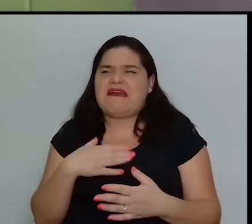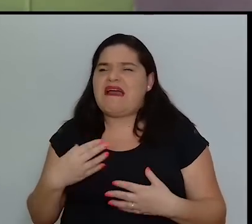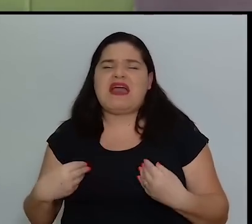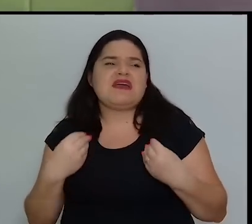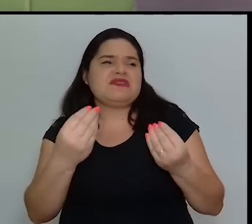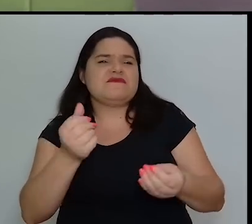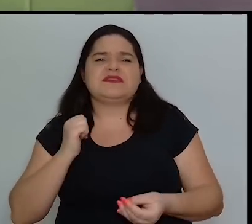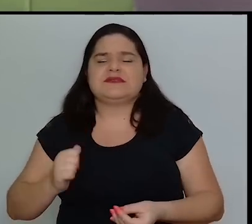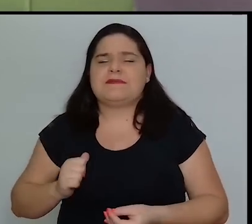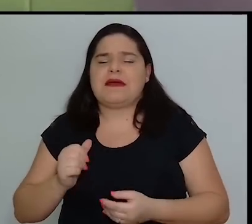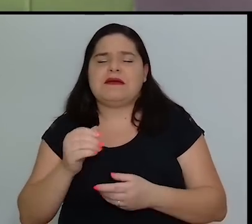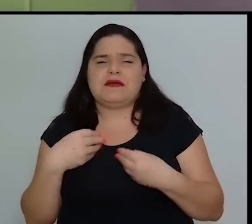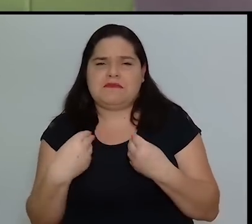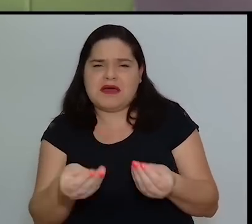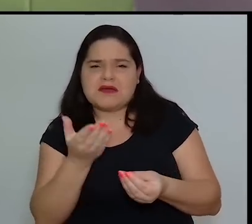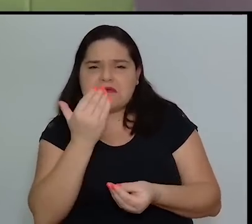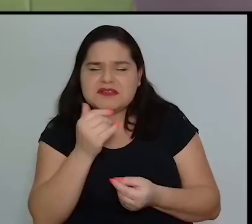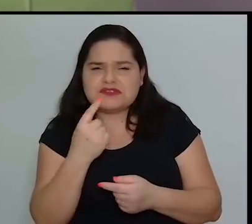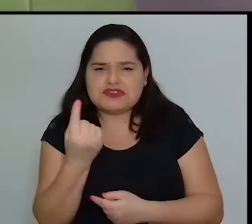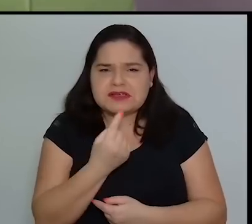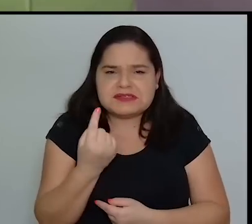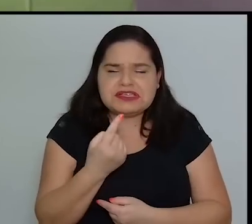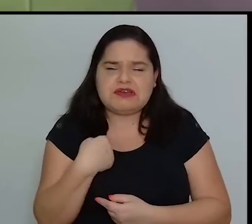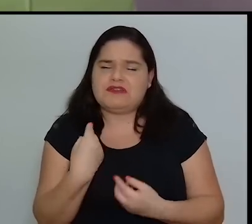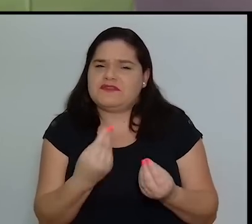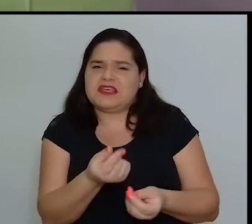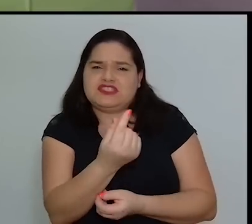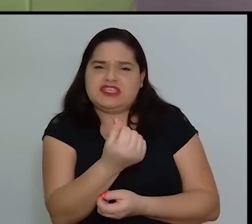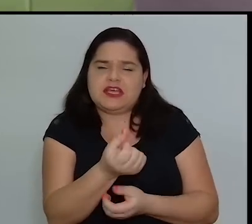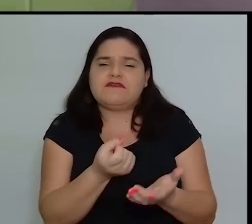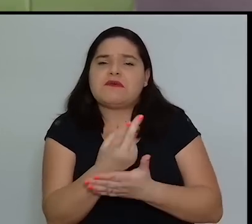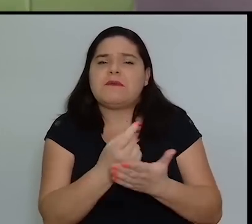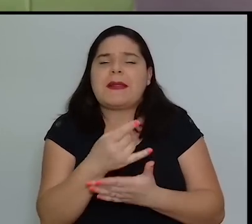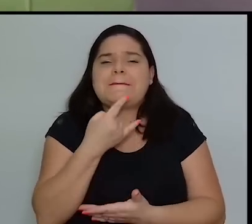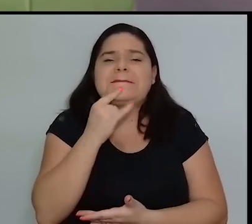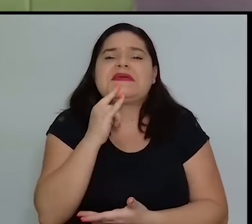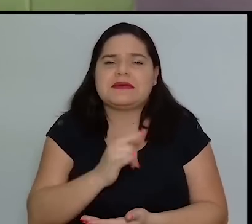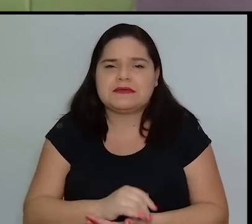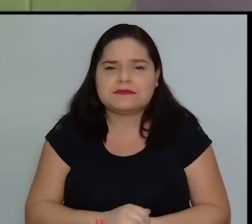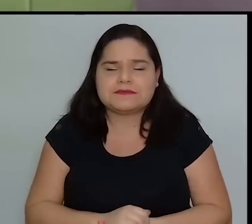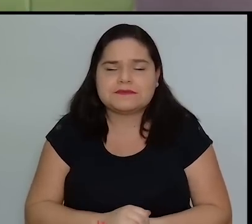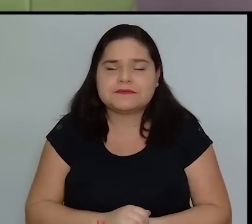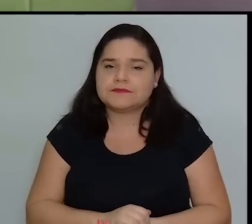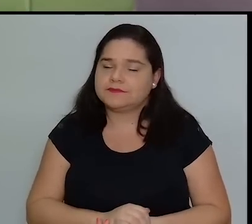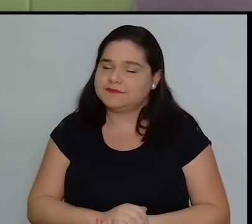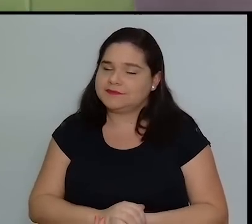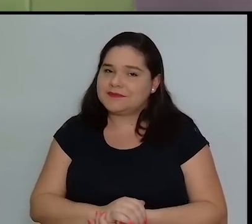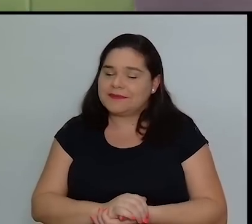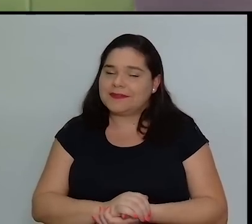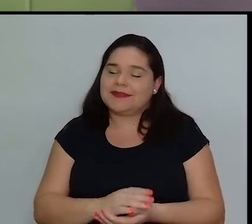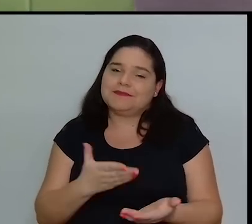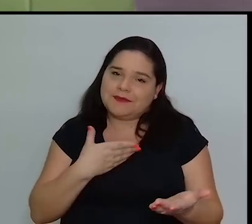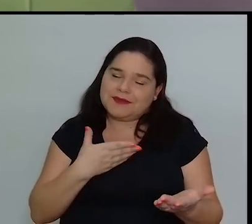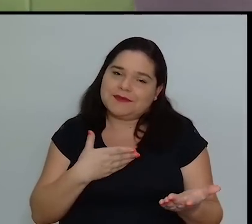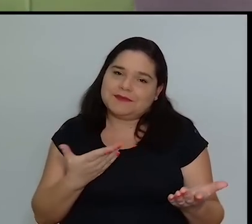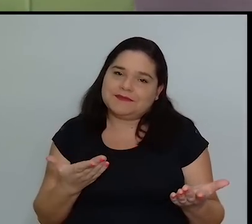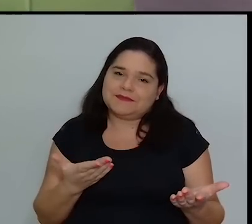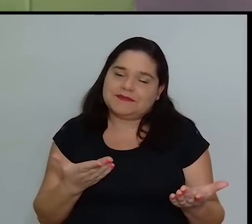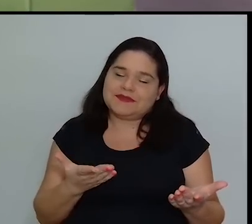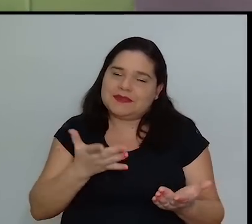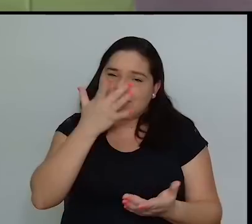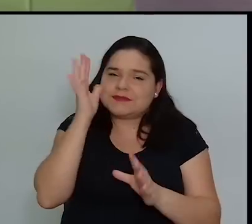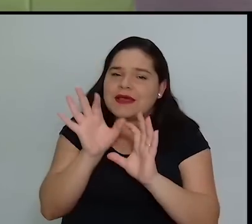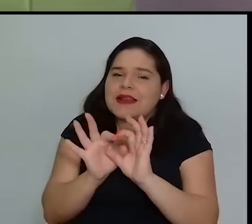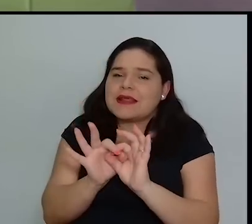cesta básica sozinho eu não vou dar dinheiro porque vão gastar em pinga amigo deixa eu falar os liberais